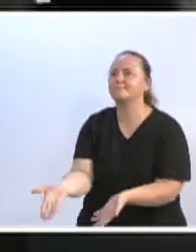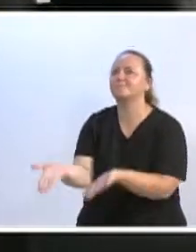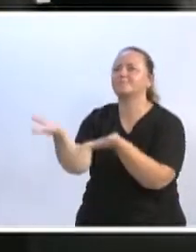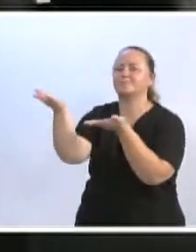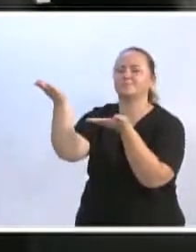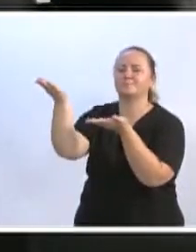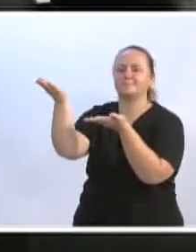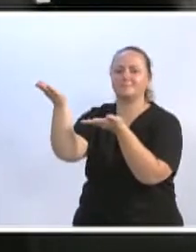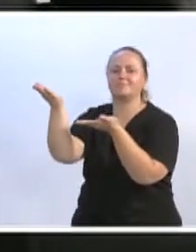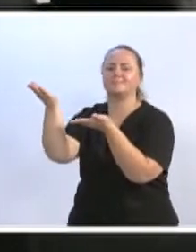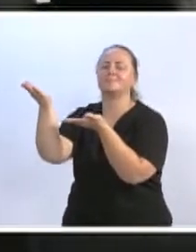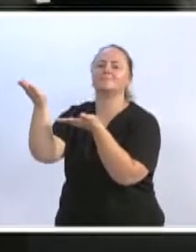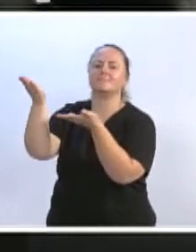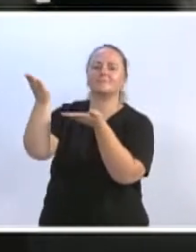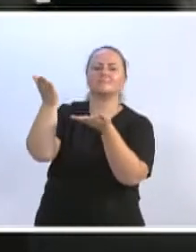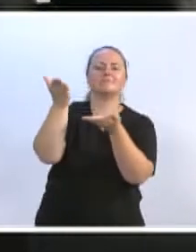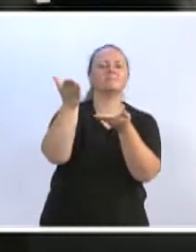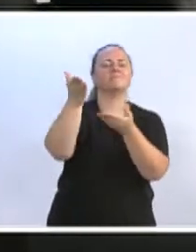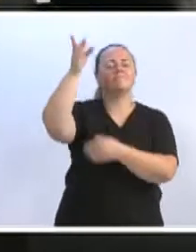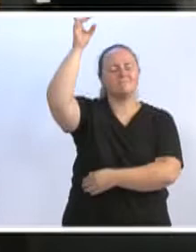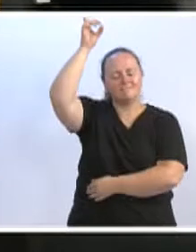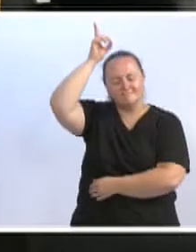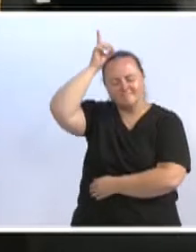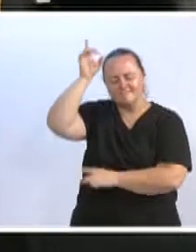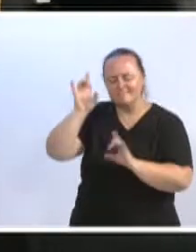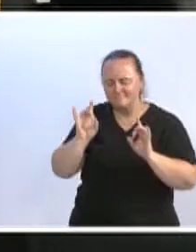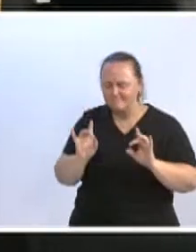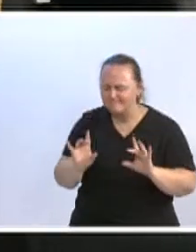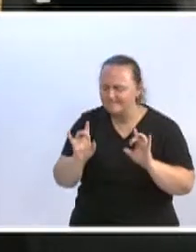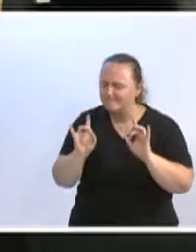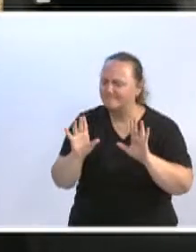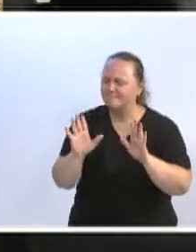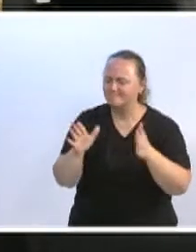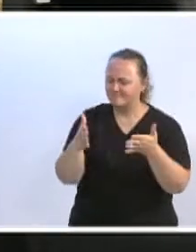te servir, meus dons